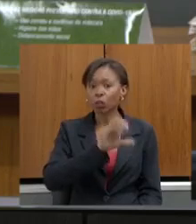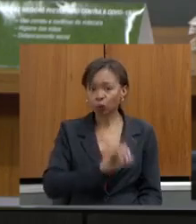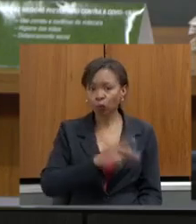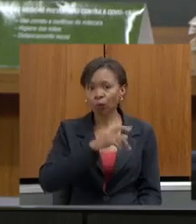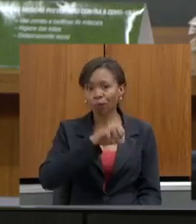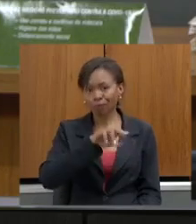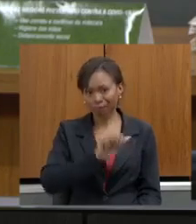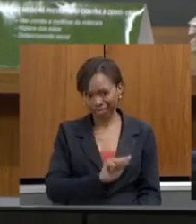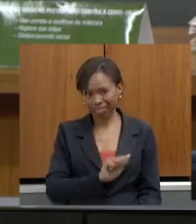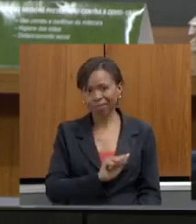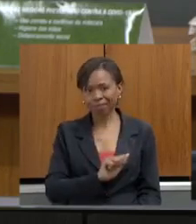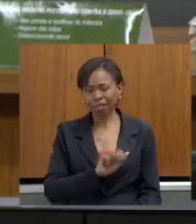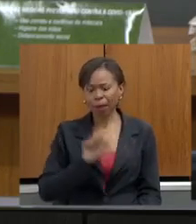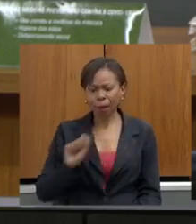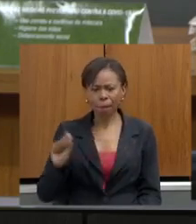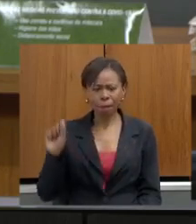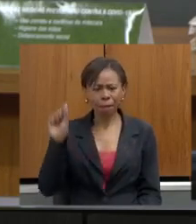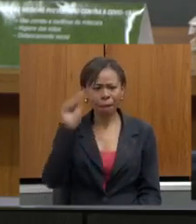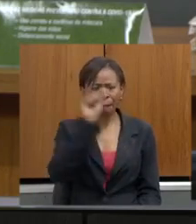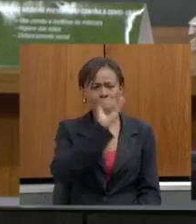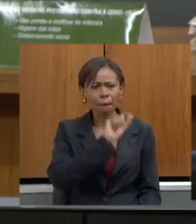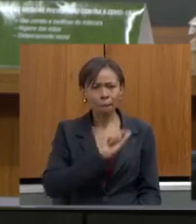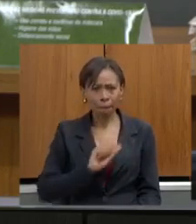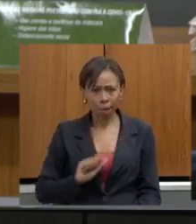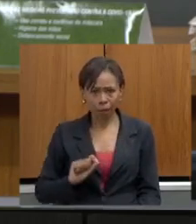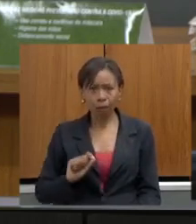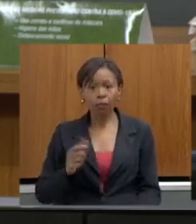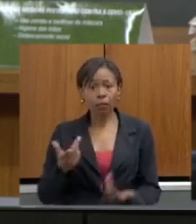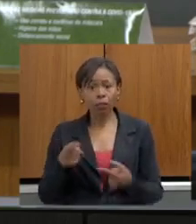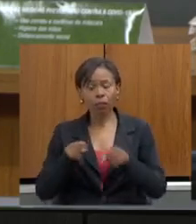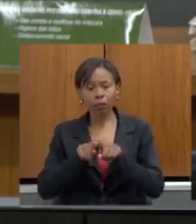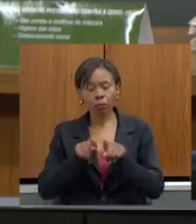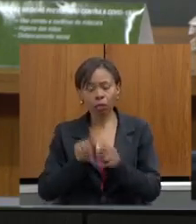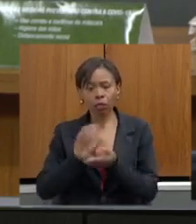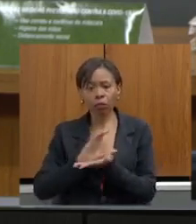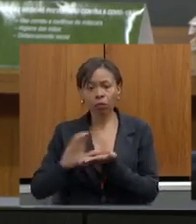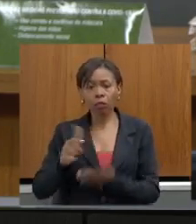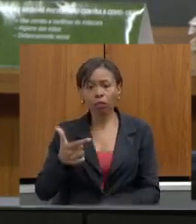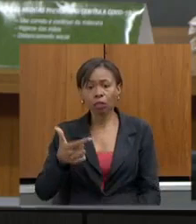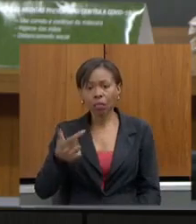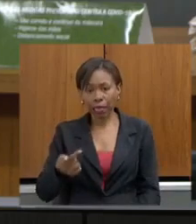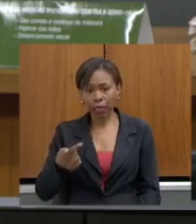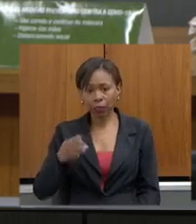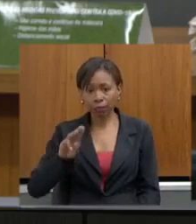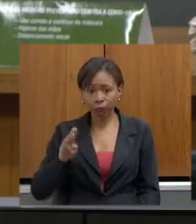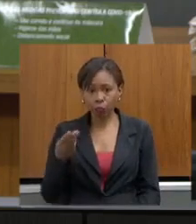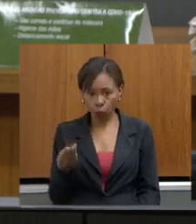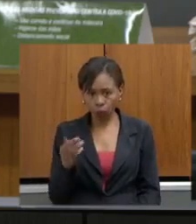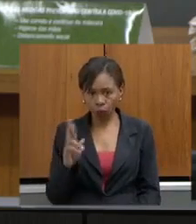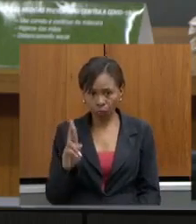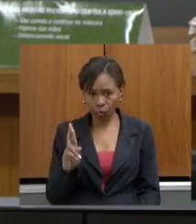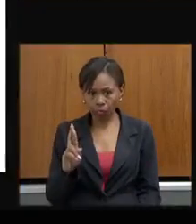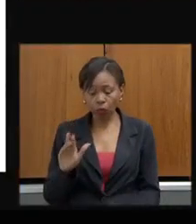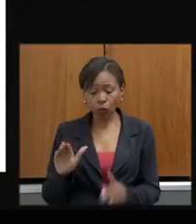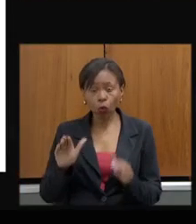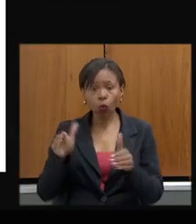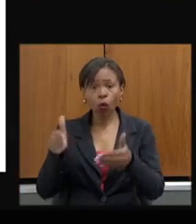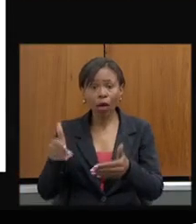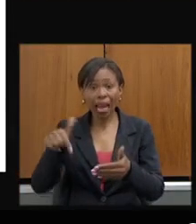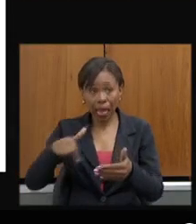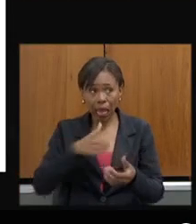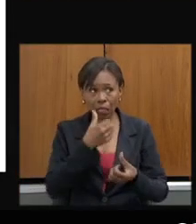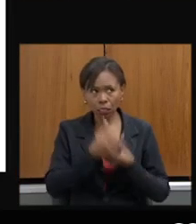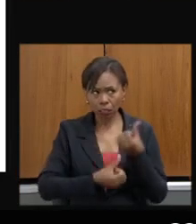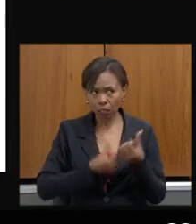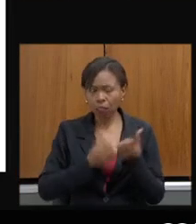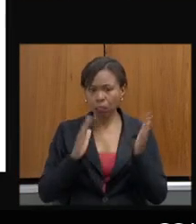disso dorme foram destinados 27 milhões de reais para neste